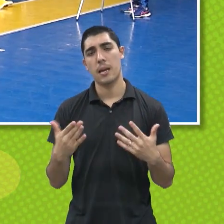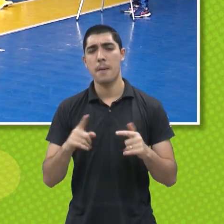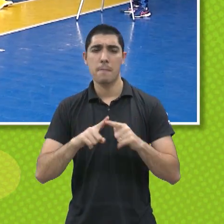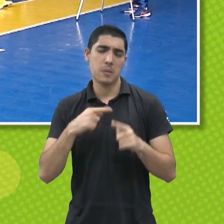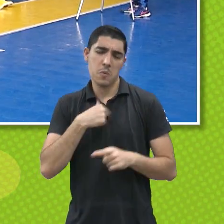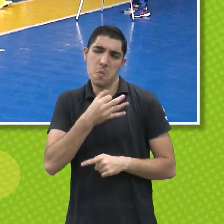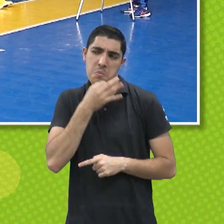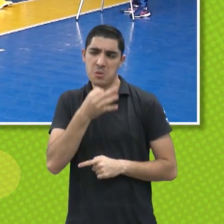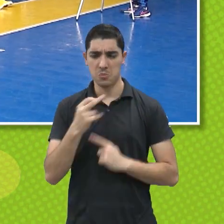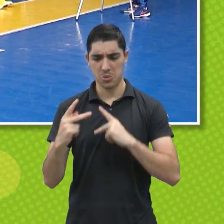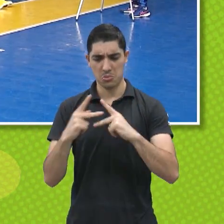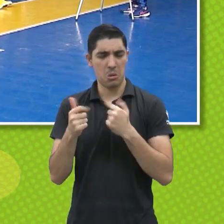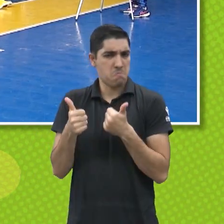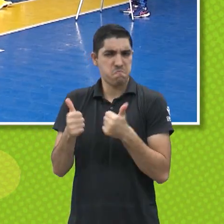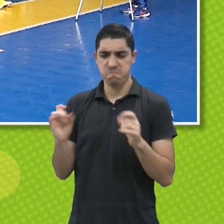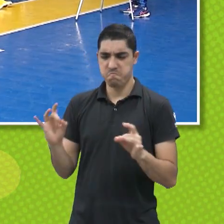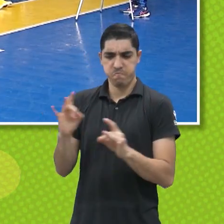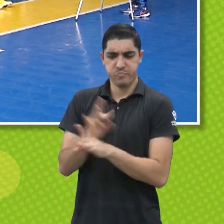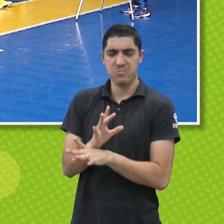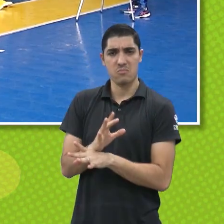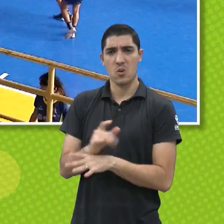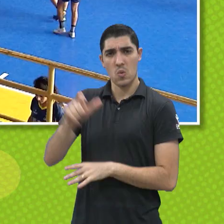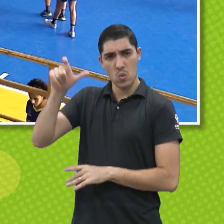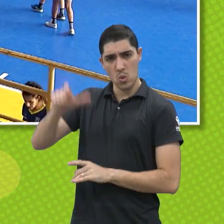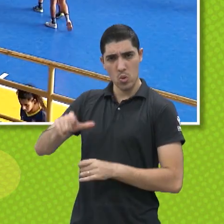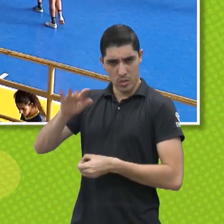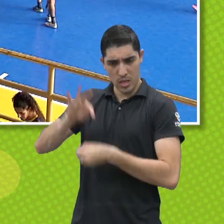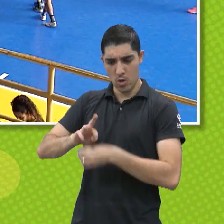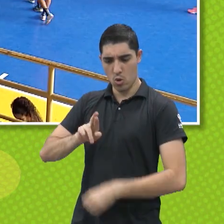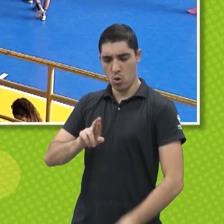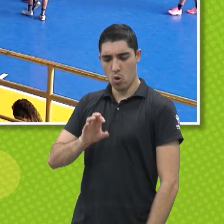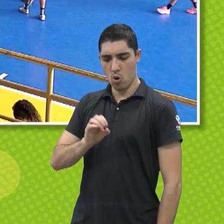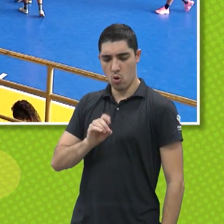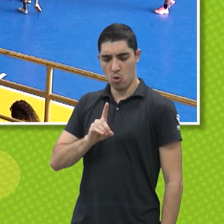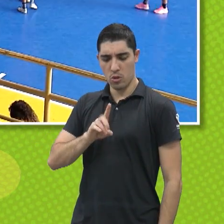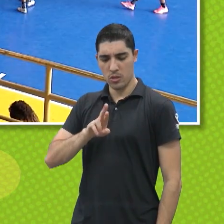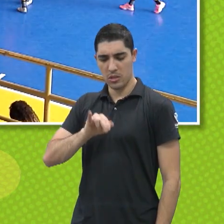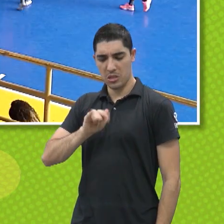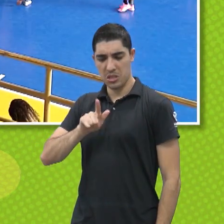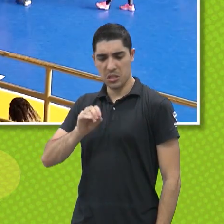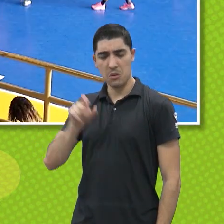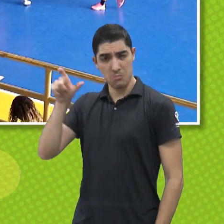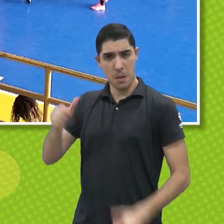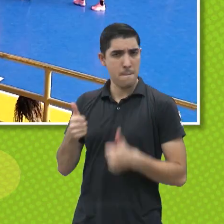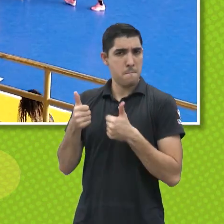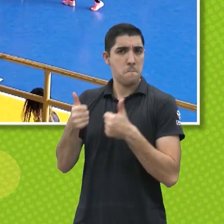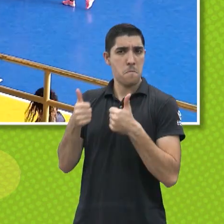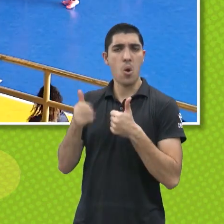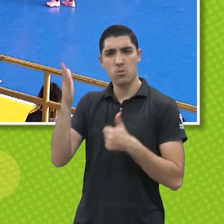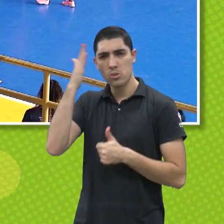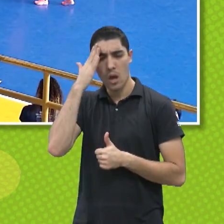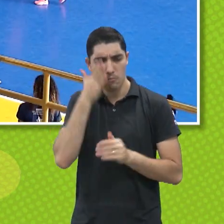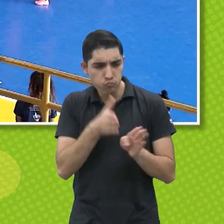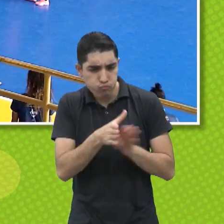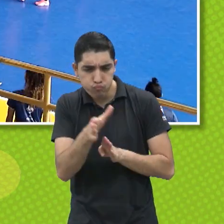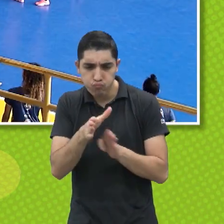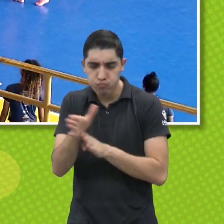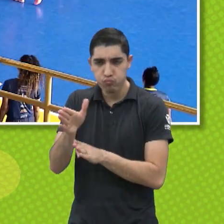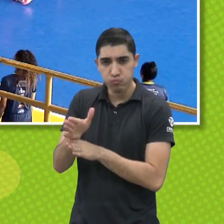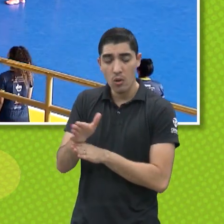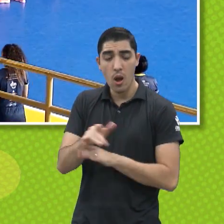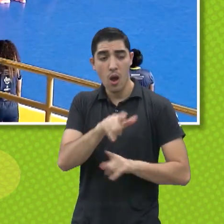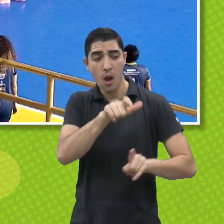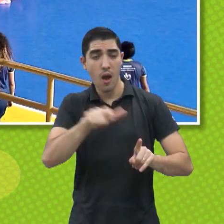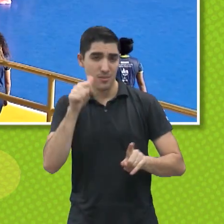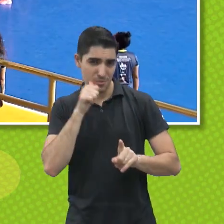bem preparado, né? O Rodrigo Mogi é um bom técnico, sabe como coordenar as meninas que às vezes têm altos e baixos aí